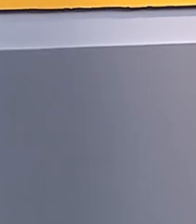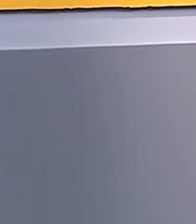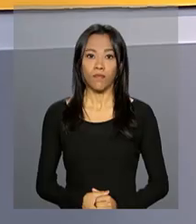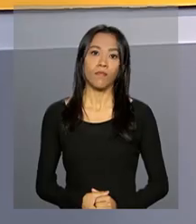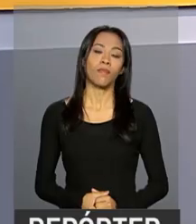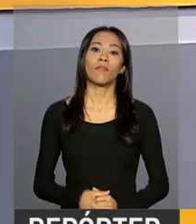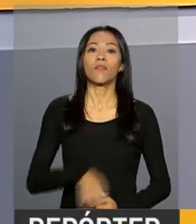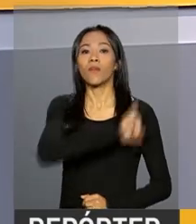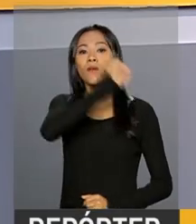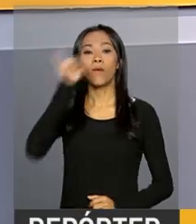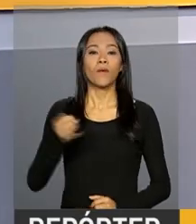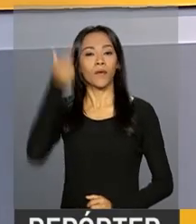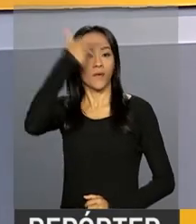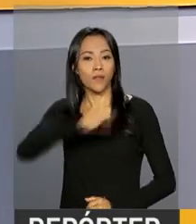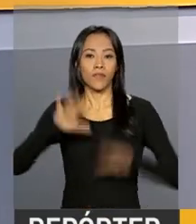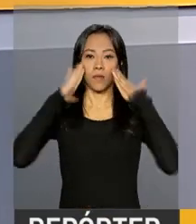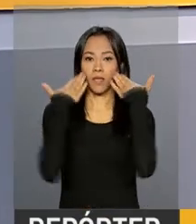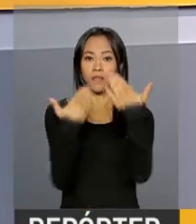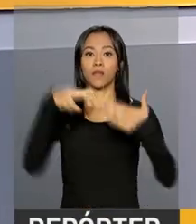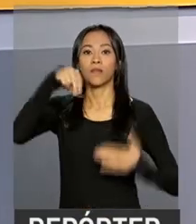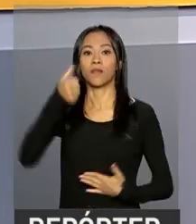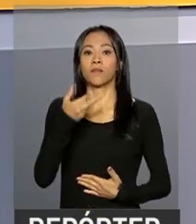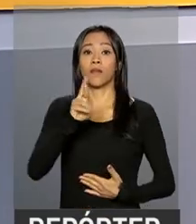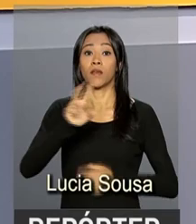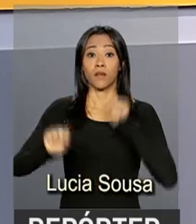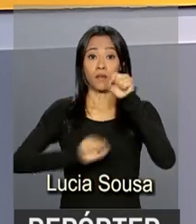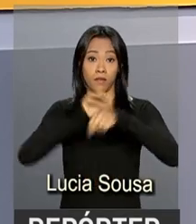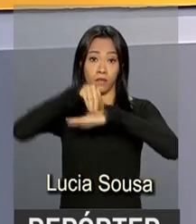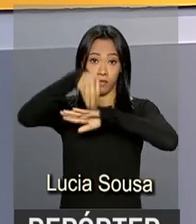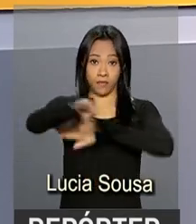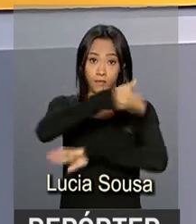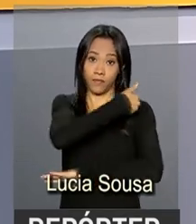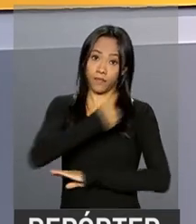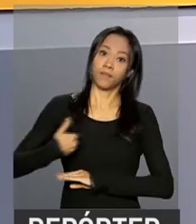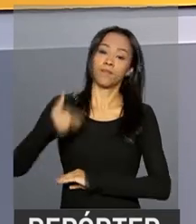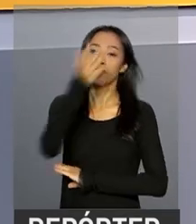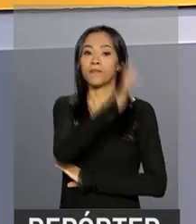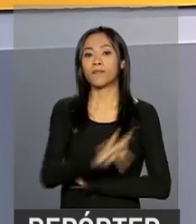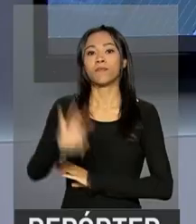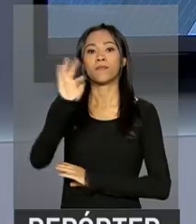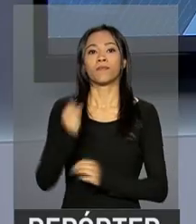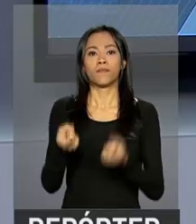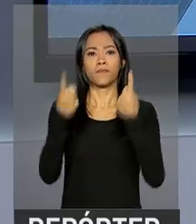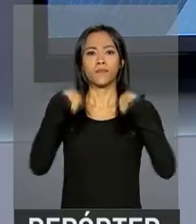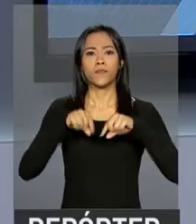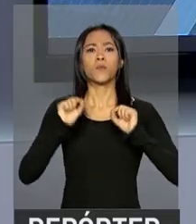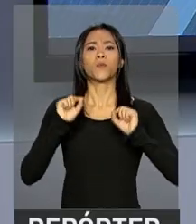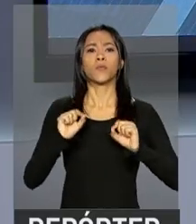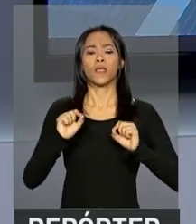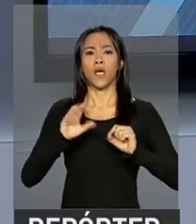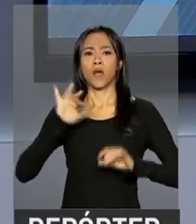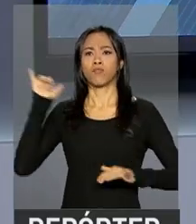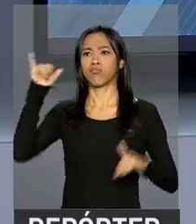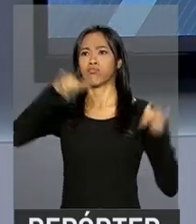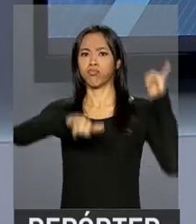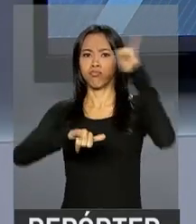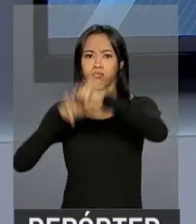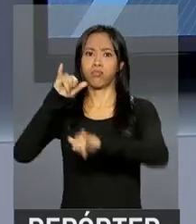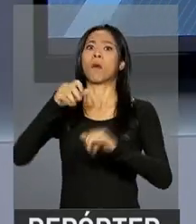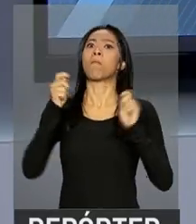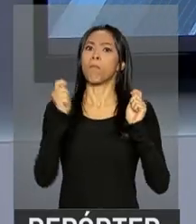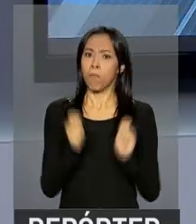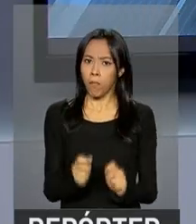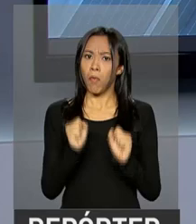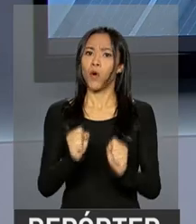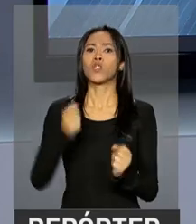Olá está no ar mais uma edição do repórter NBR com as notícias do governo federal as companhias aéreas já podem cobrar pela